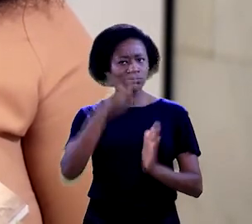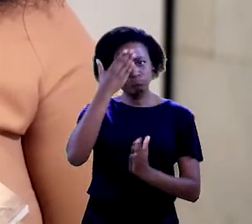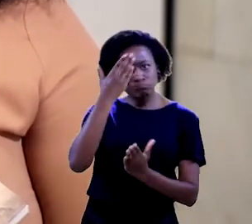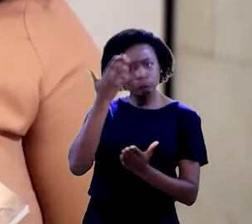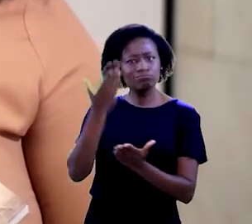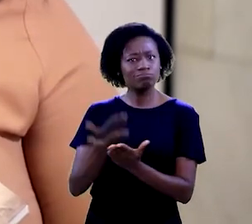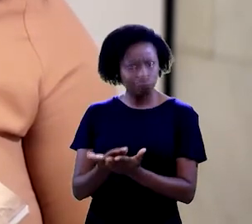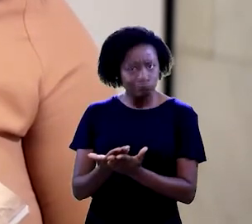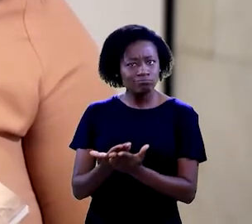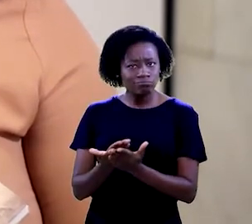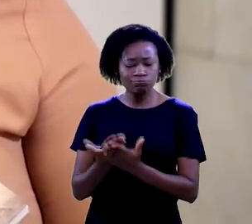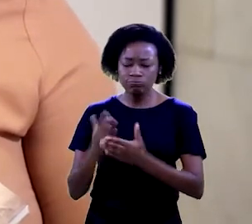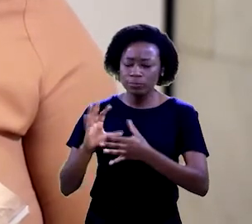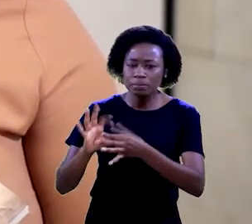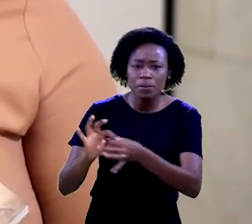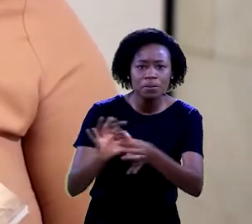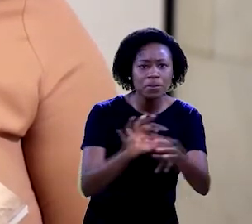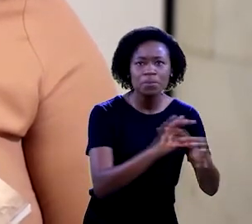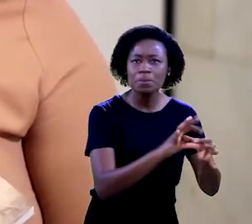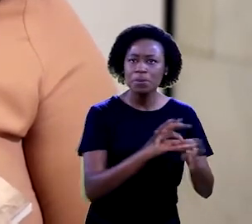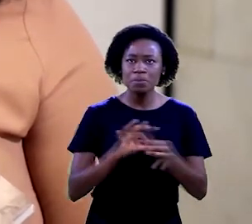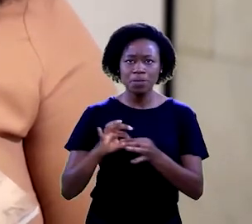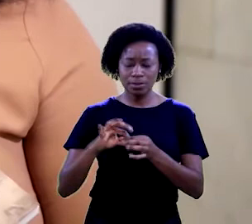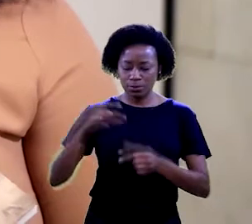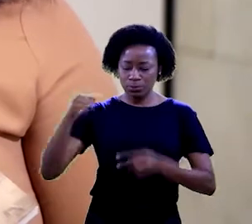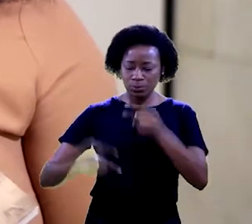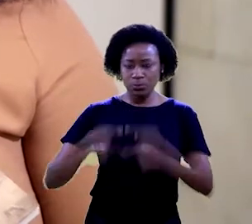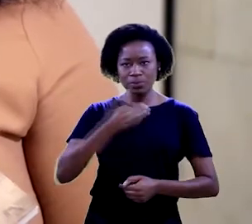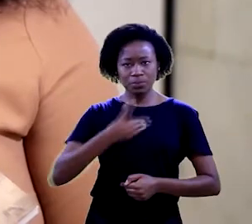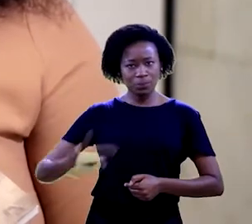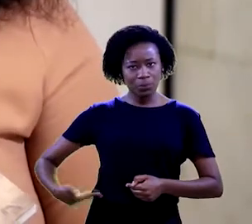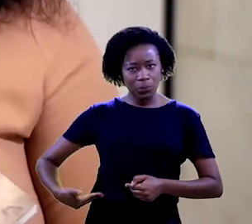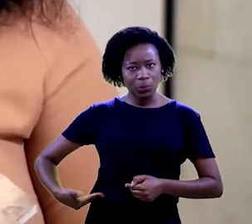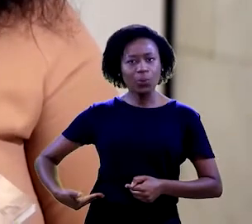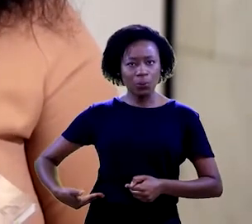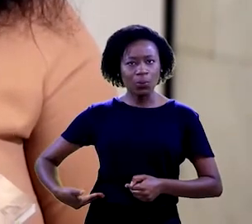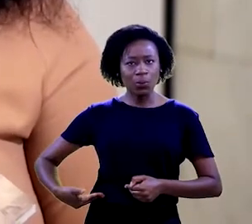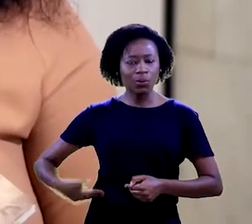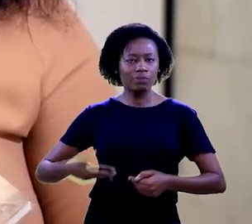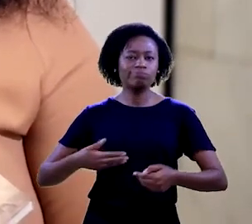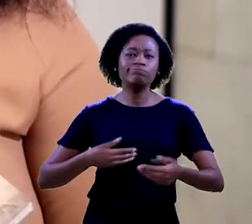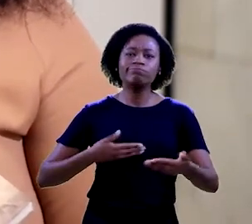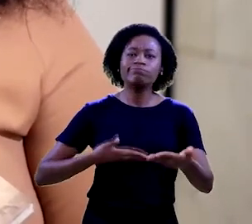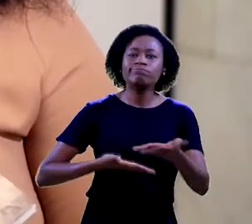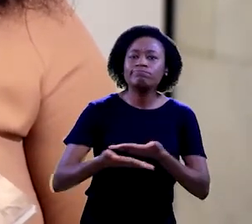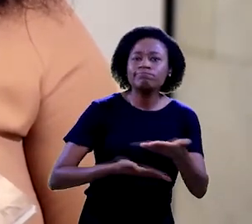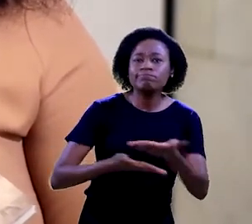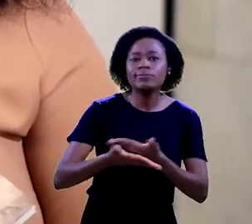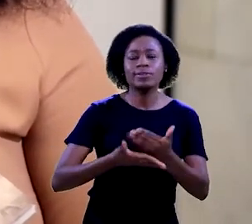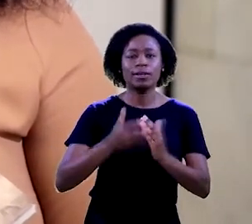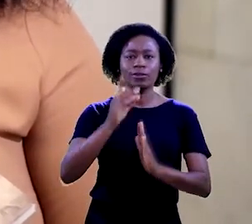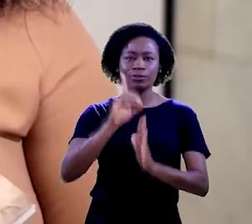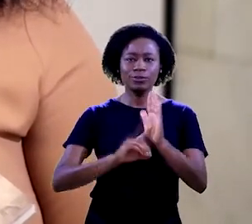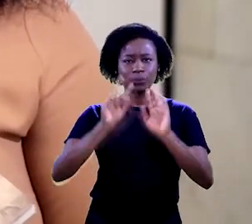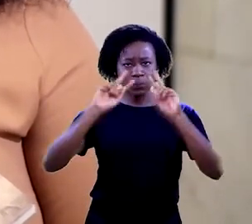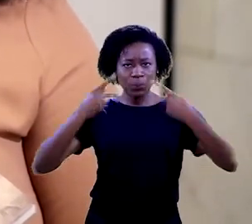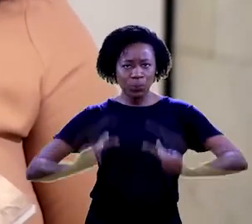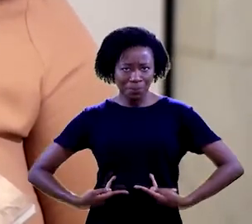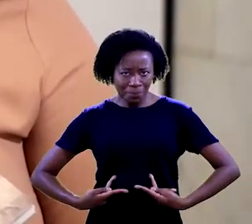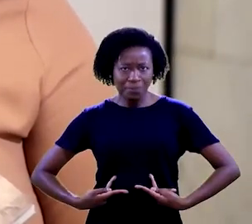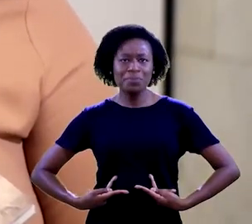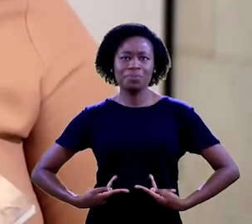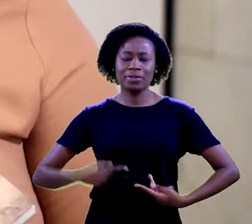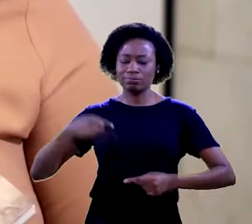crença na integralidade das políticas públicas, da correlação transversal que os direitos humanos têm com